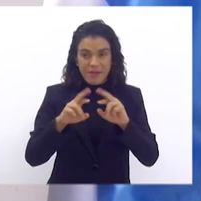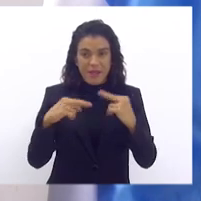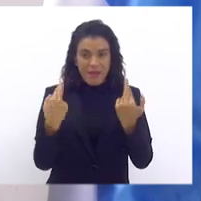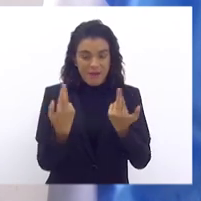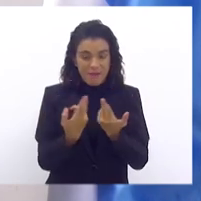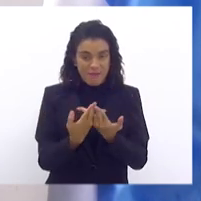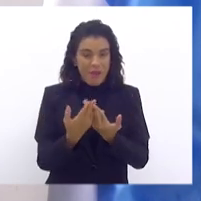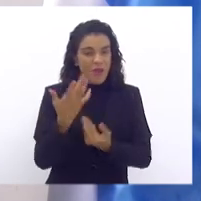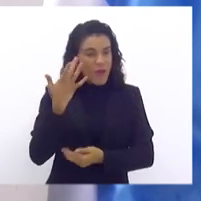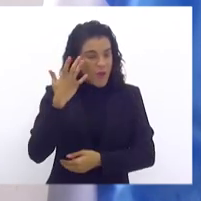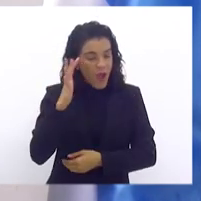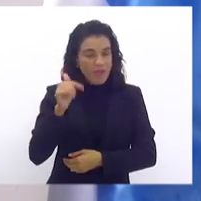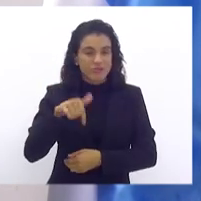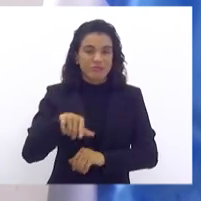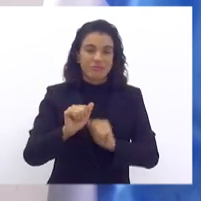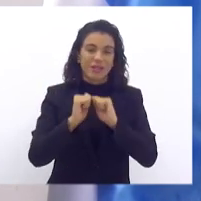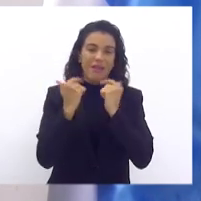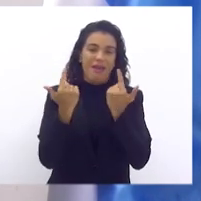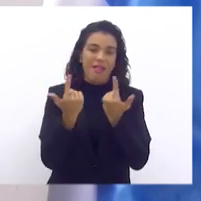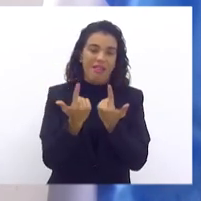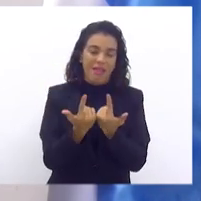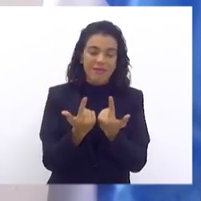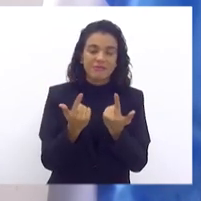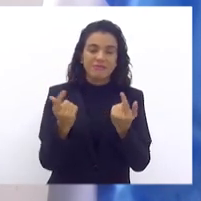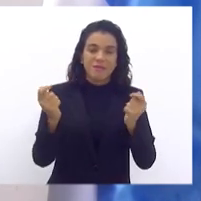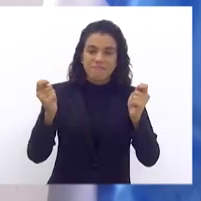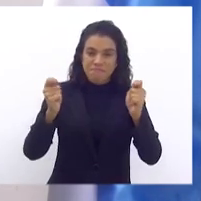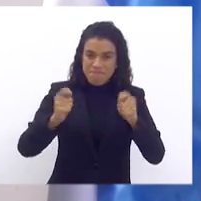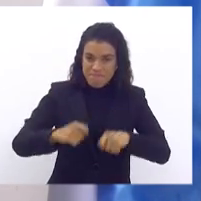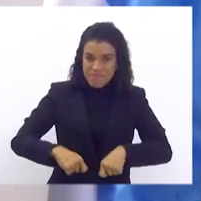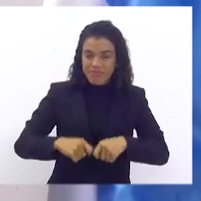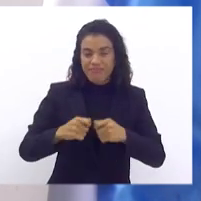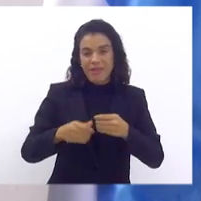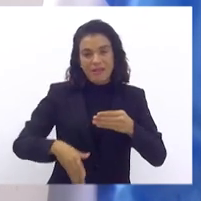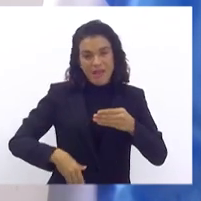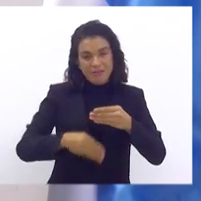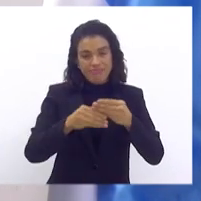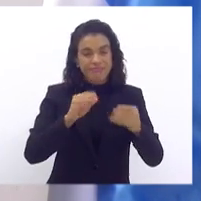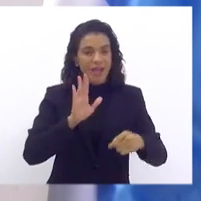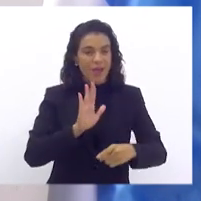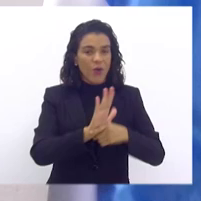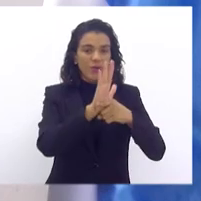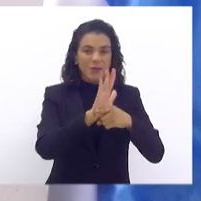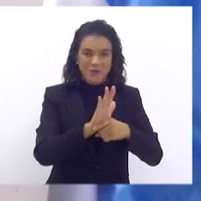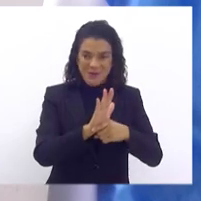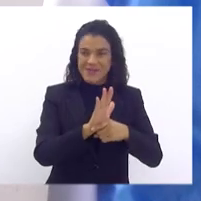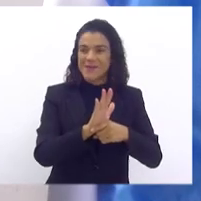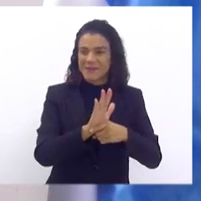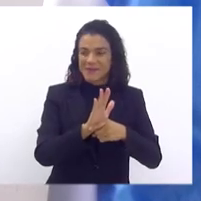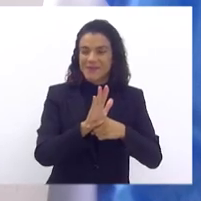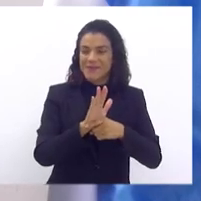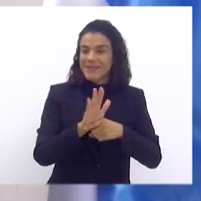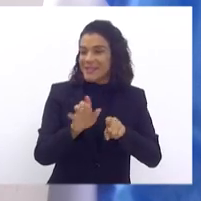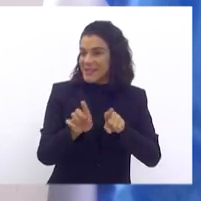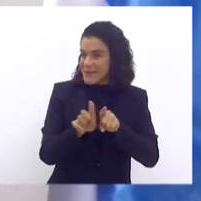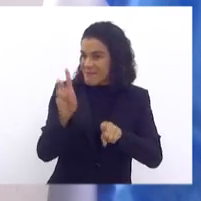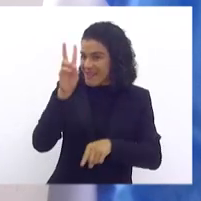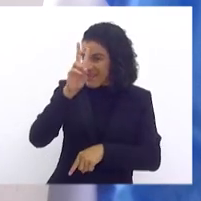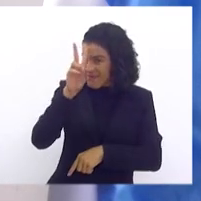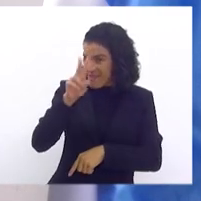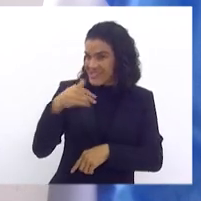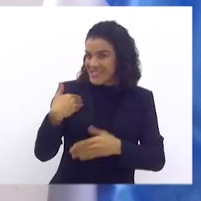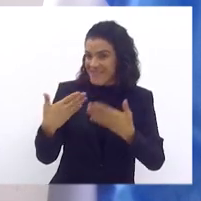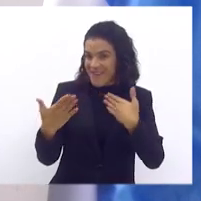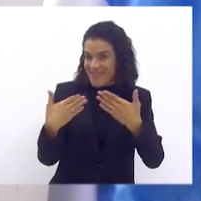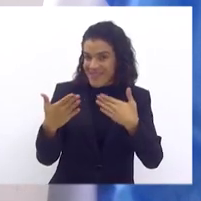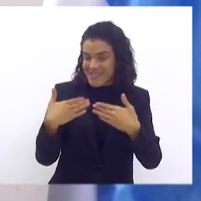vai poder também dar uma contribuição, né? E lembrando que nós vamos discutir o orçamento